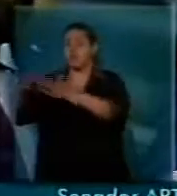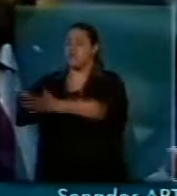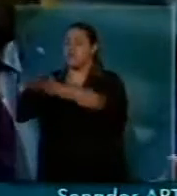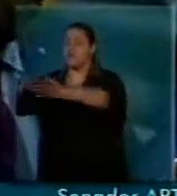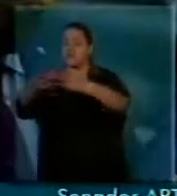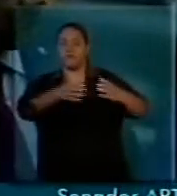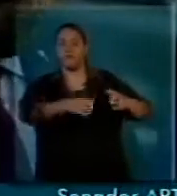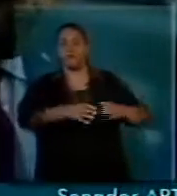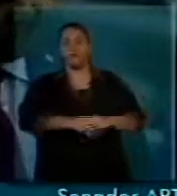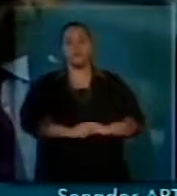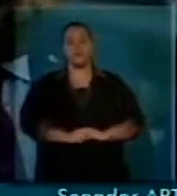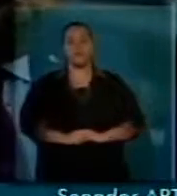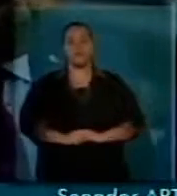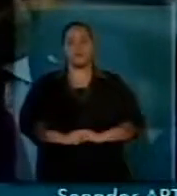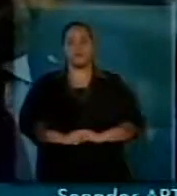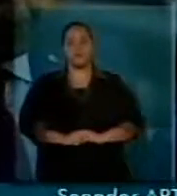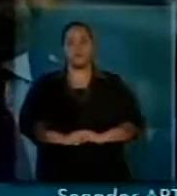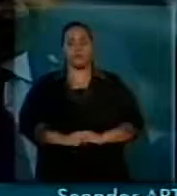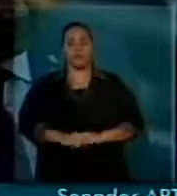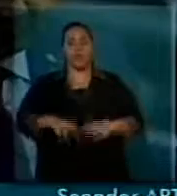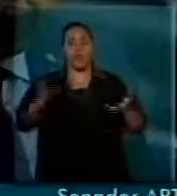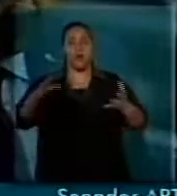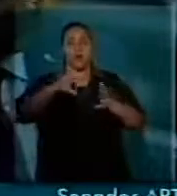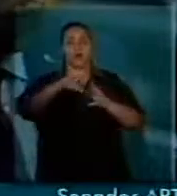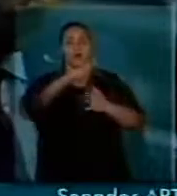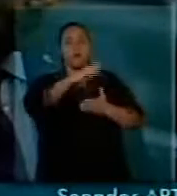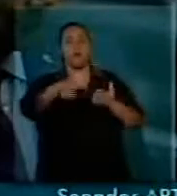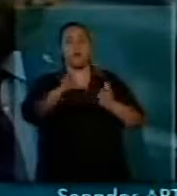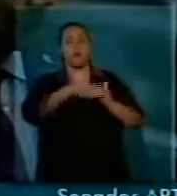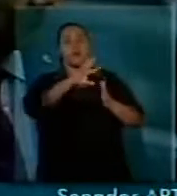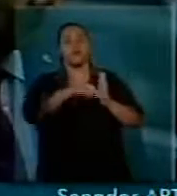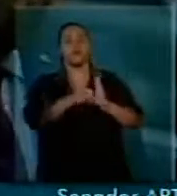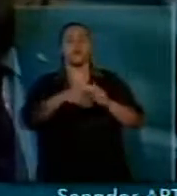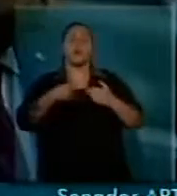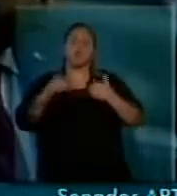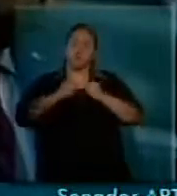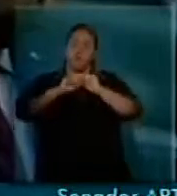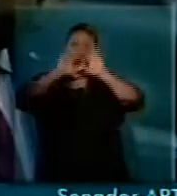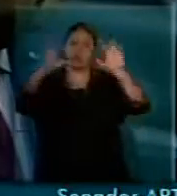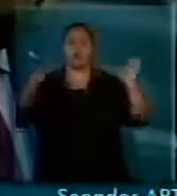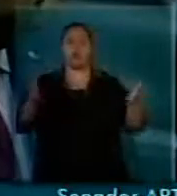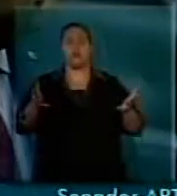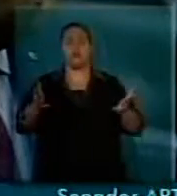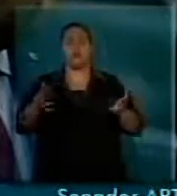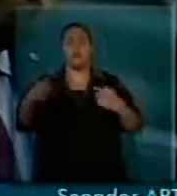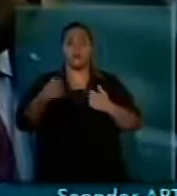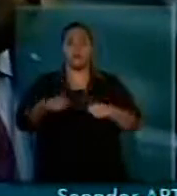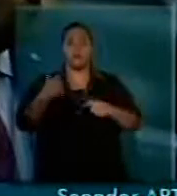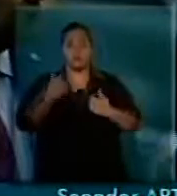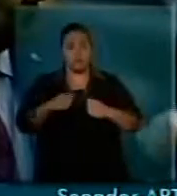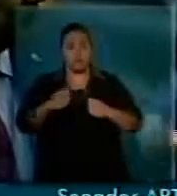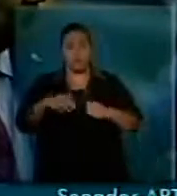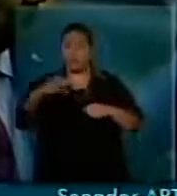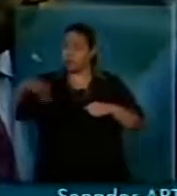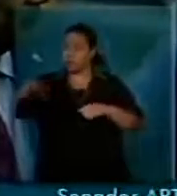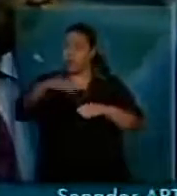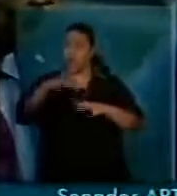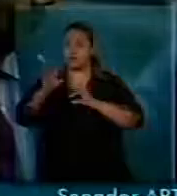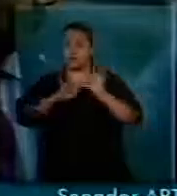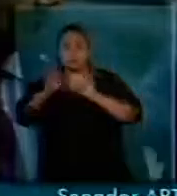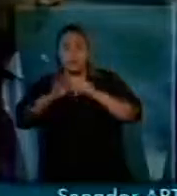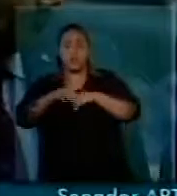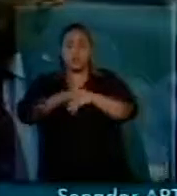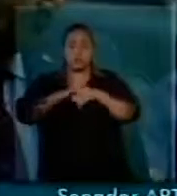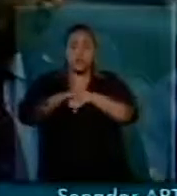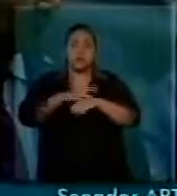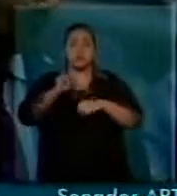na proporção. Vossa Excelência agora falou, eu anulo tudo. Eu quero que Vossa Excelência então esclareça isso, para que nós deliberemos sobre se tocamos